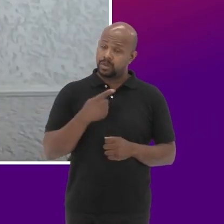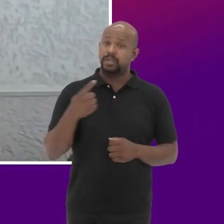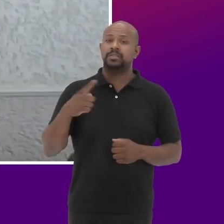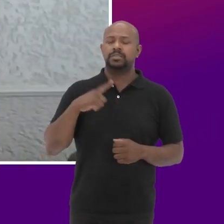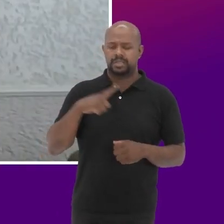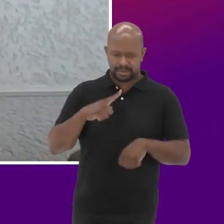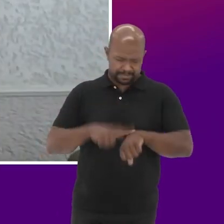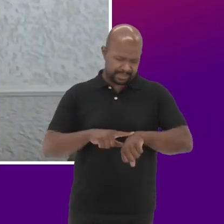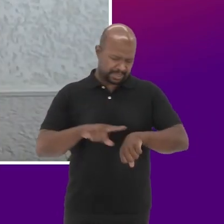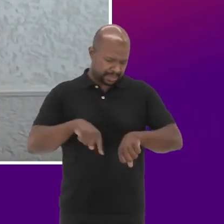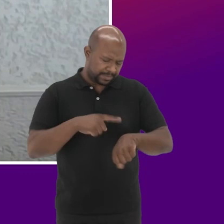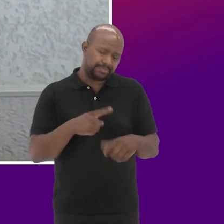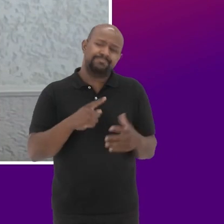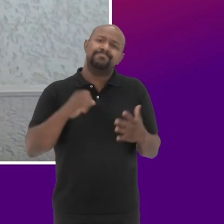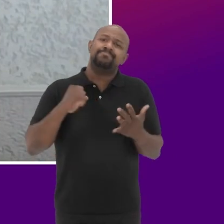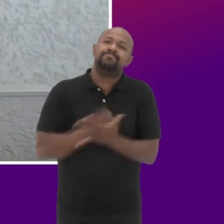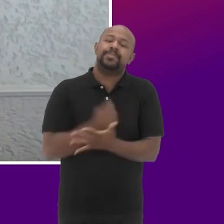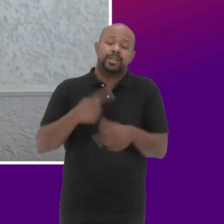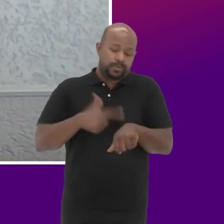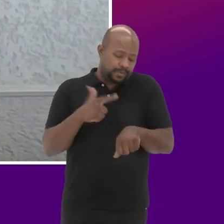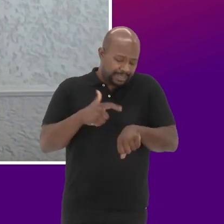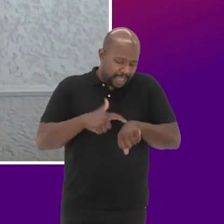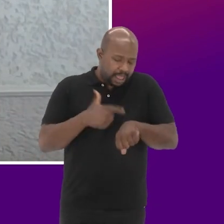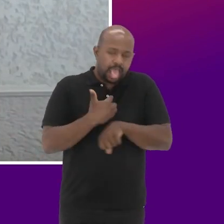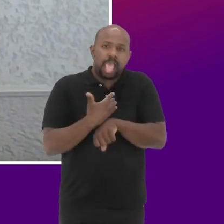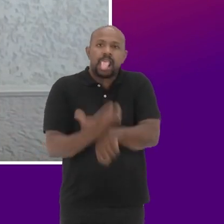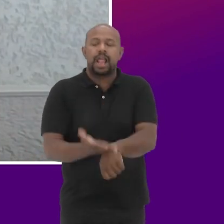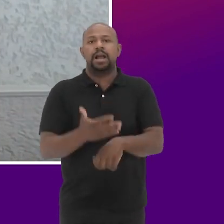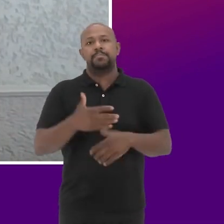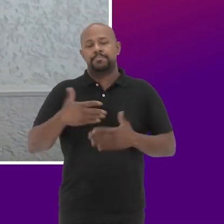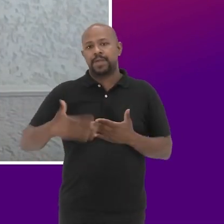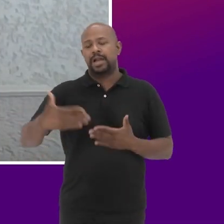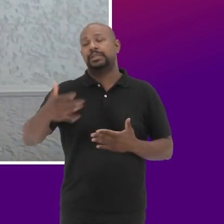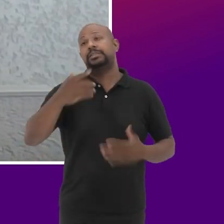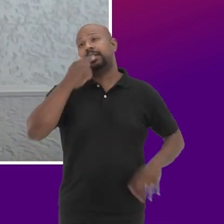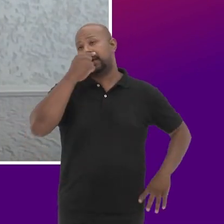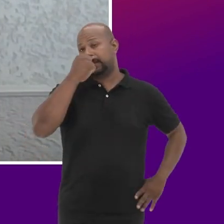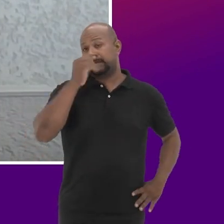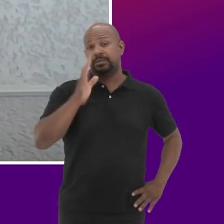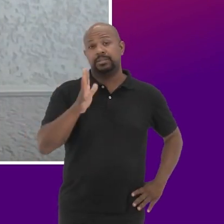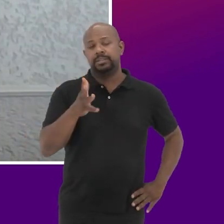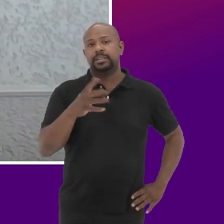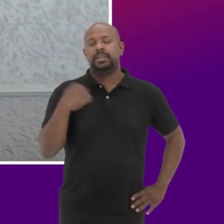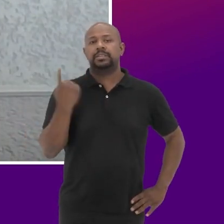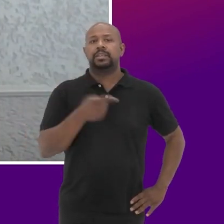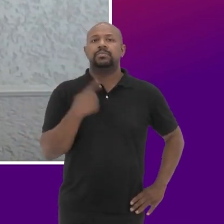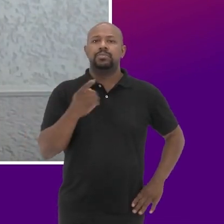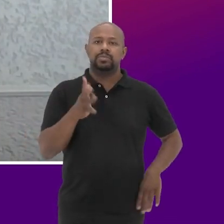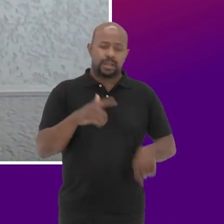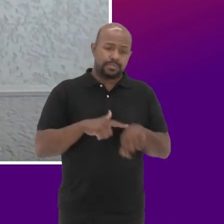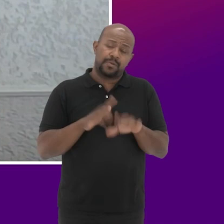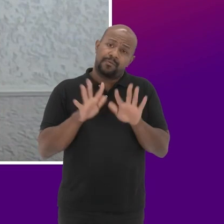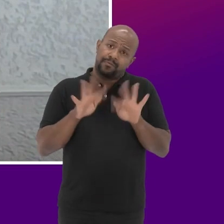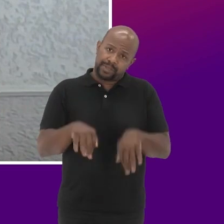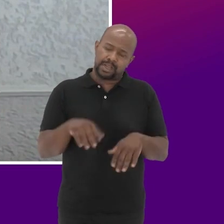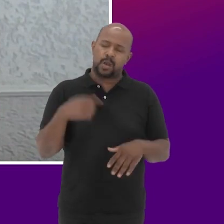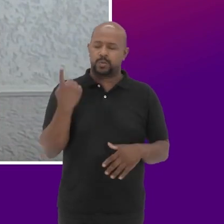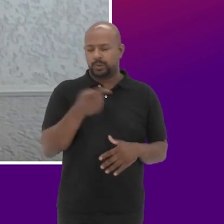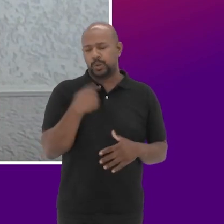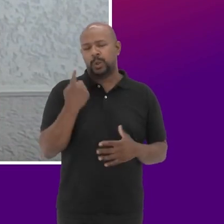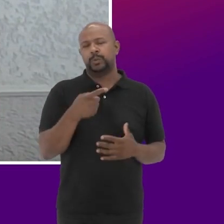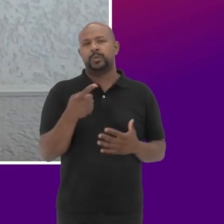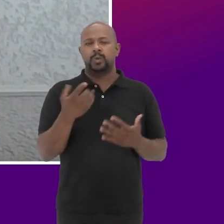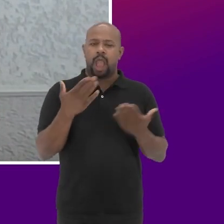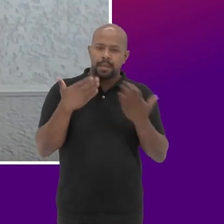Nós teríamos aqui tempo, é uma pena que a gente não tem muito mais tempo, né? Nós já estamos aqui indo para o